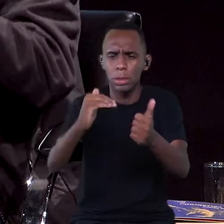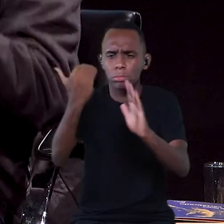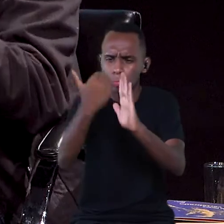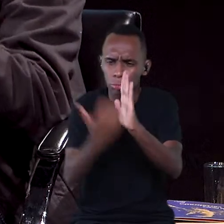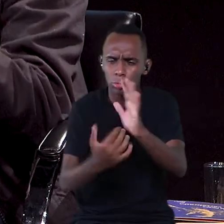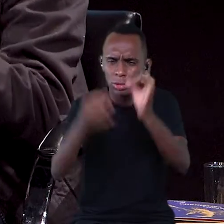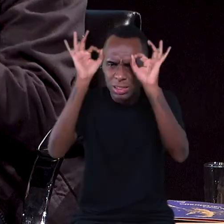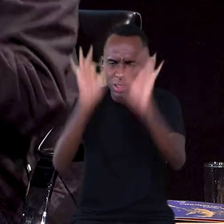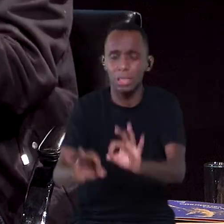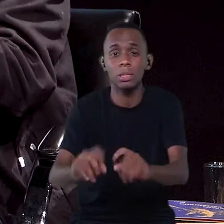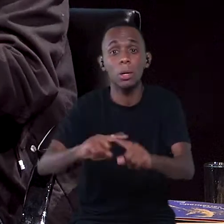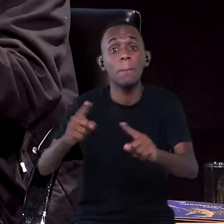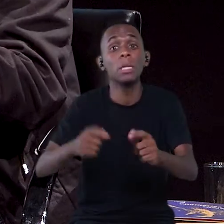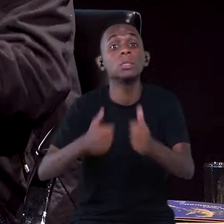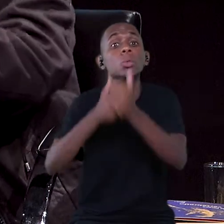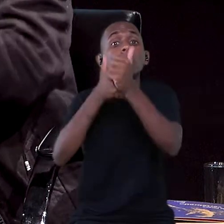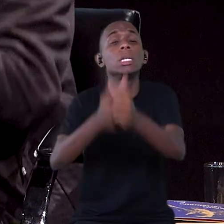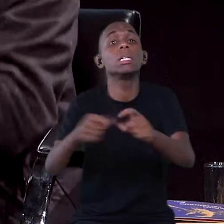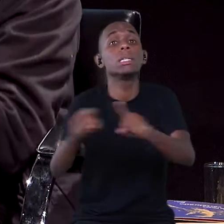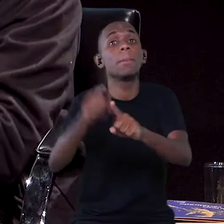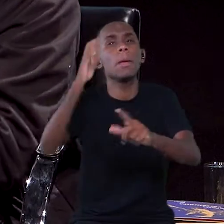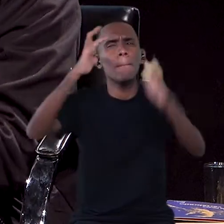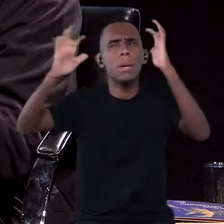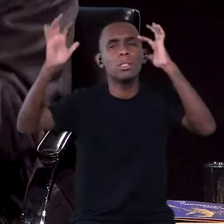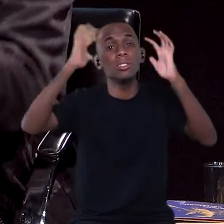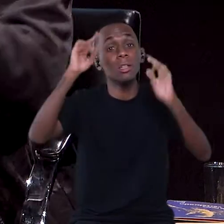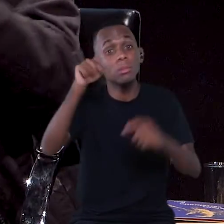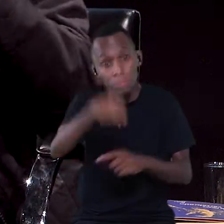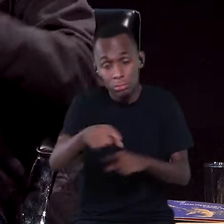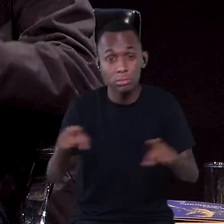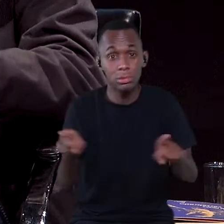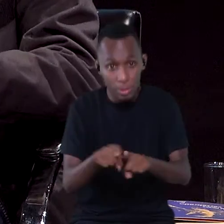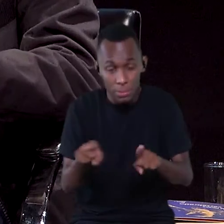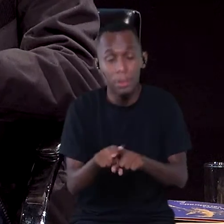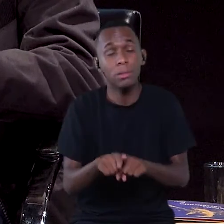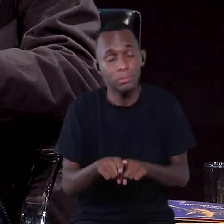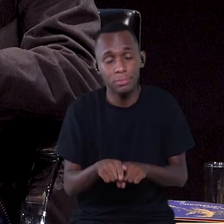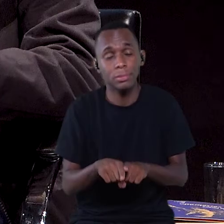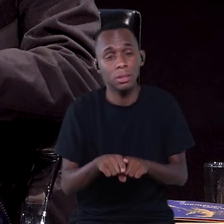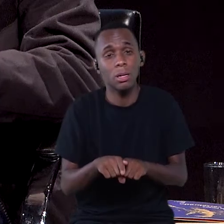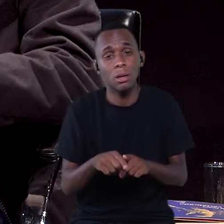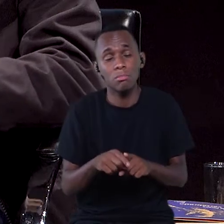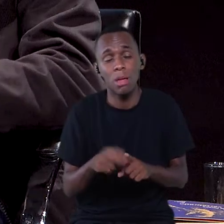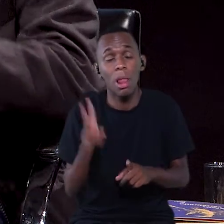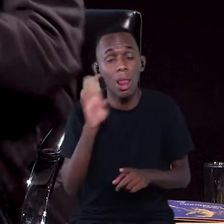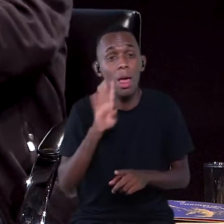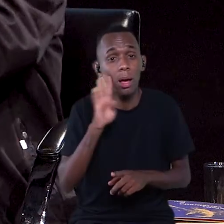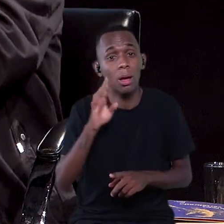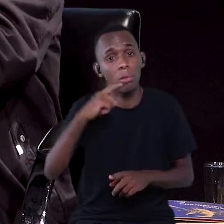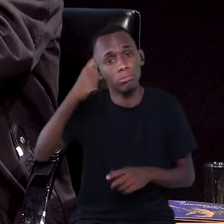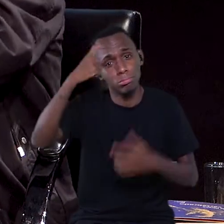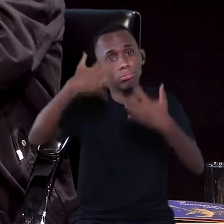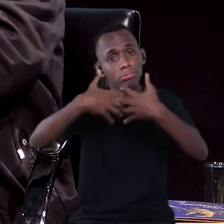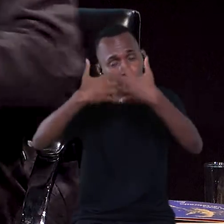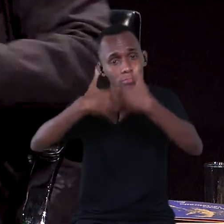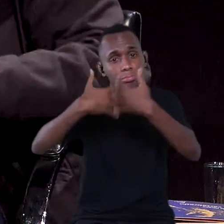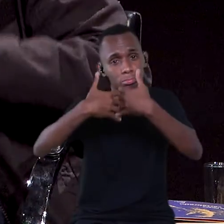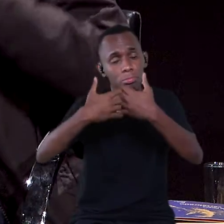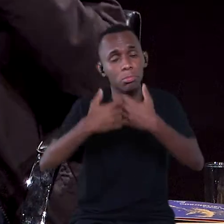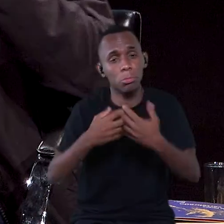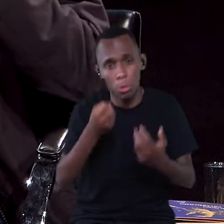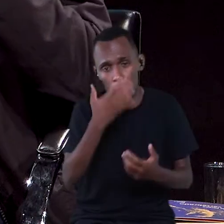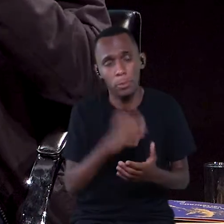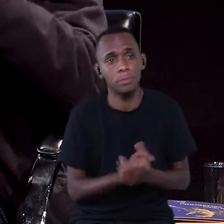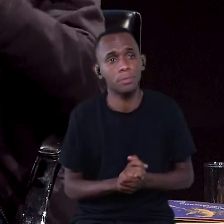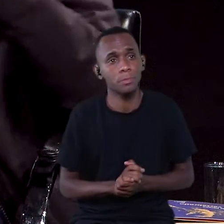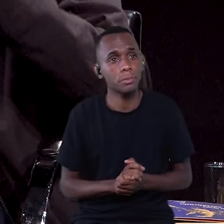esse guia imaginário está lá. E é um roteiro maravilhoso para se pensar, inclusive, numa filmografia depois, né? É um Macunaíma já bem